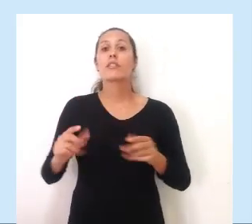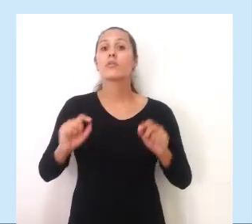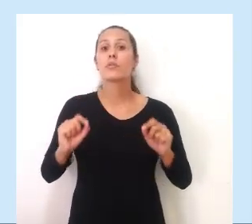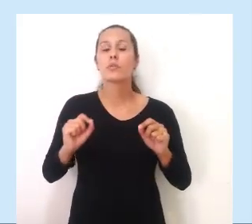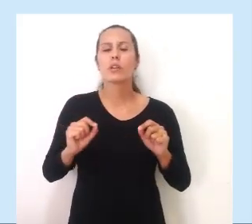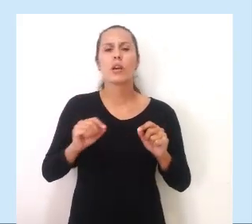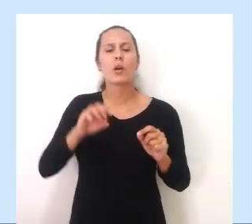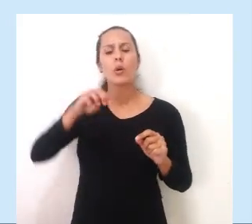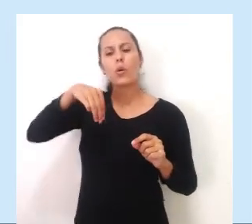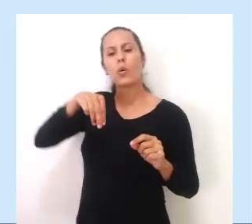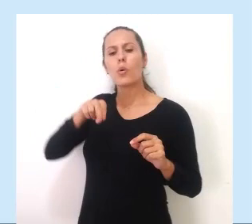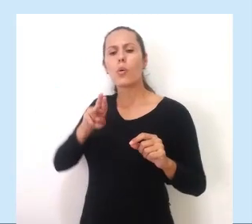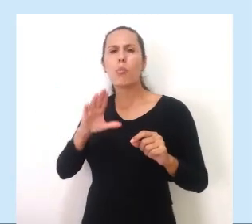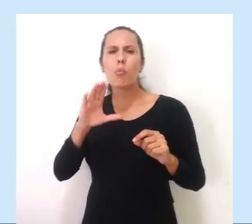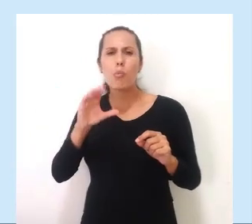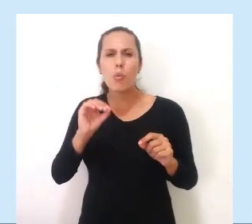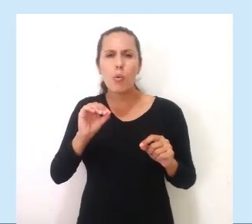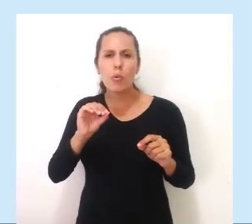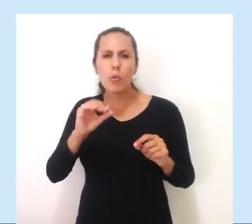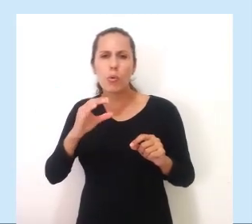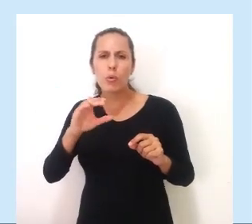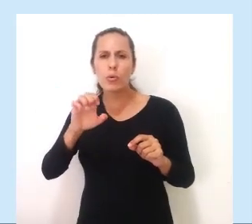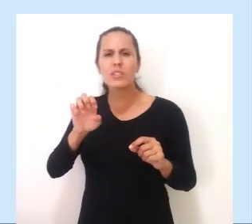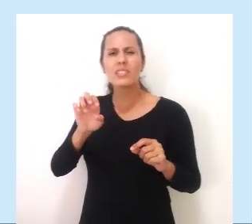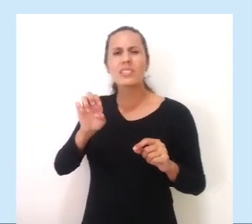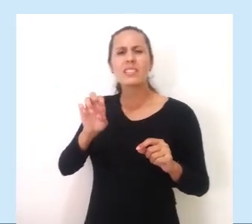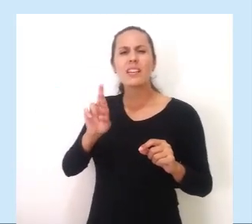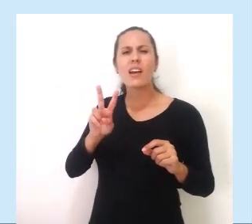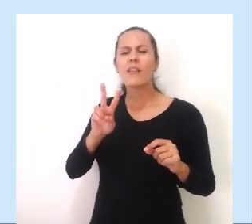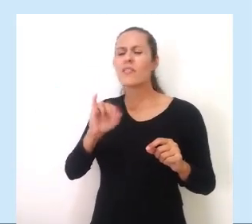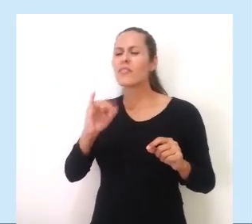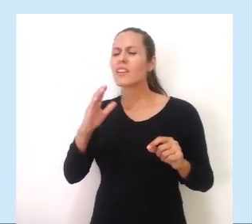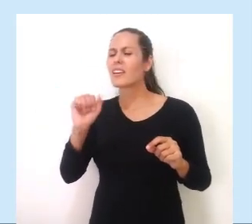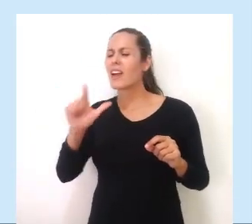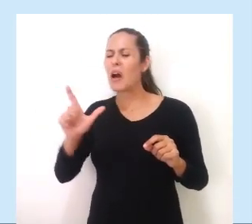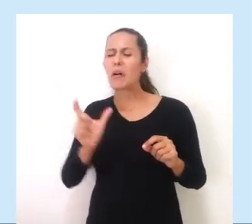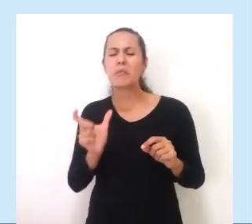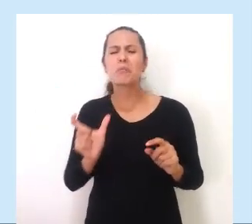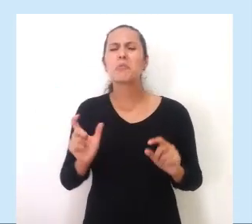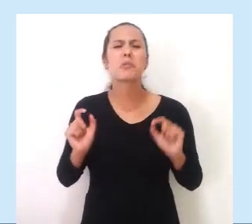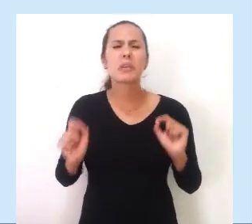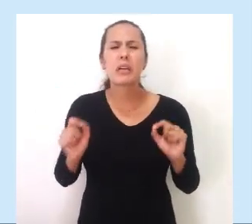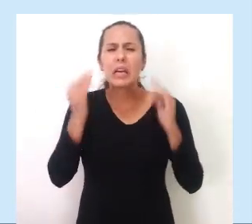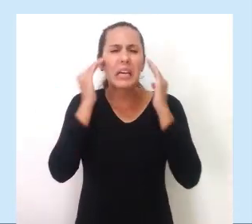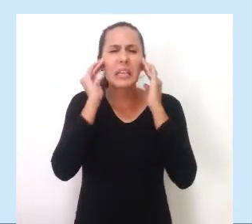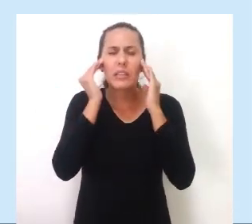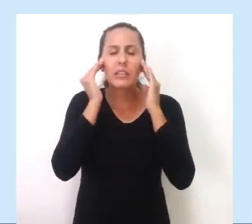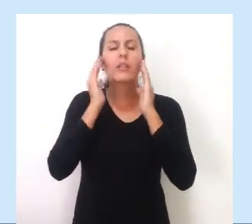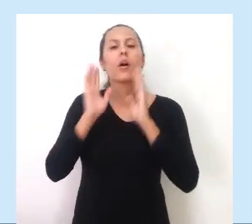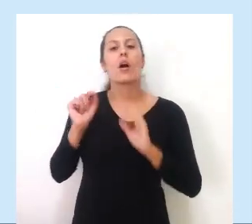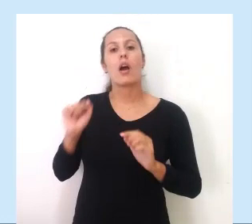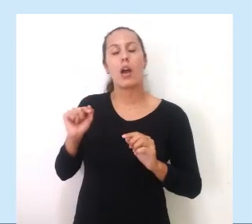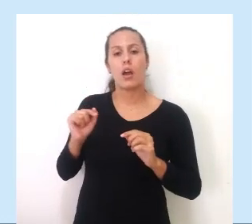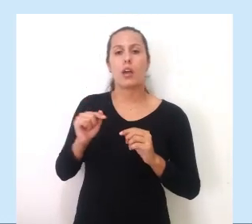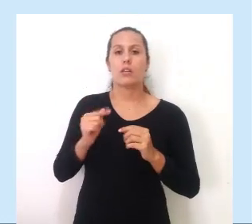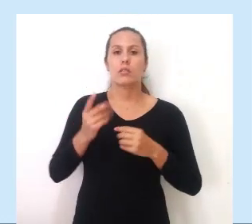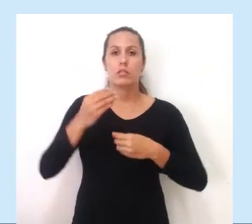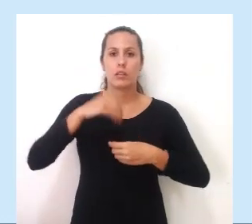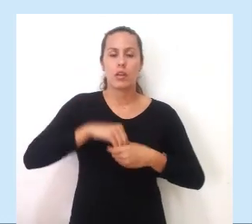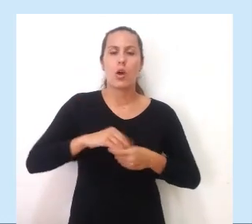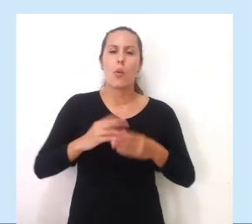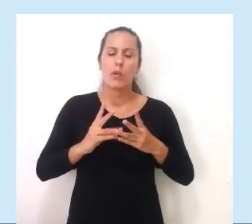muco cervical. Não entendi nada. O que é o muco cervical? É